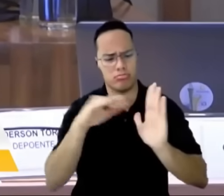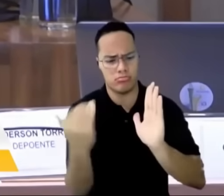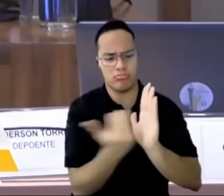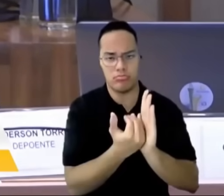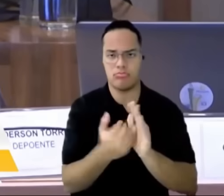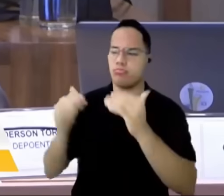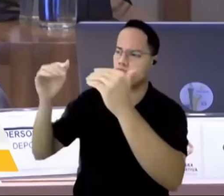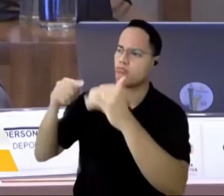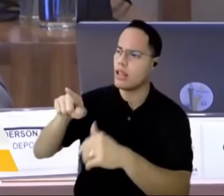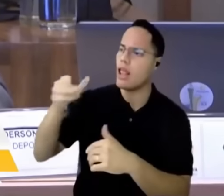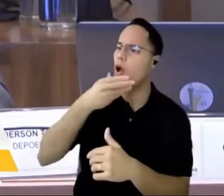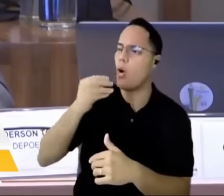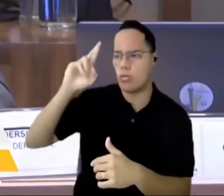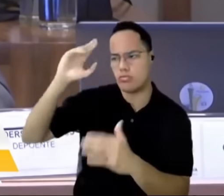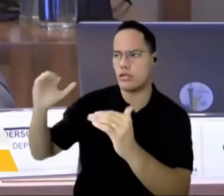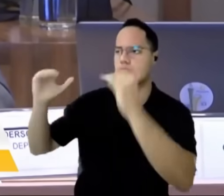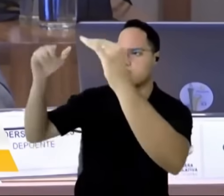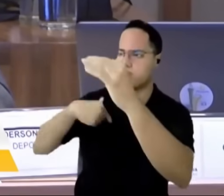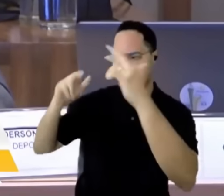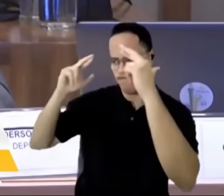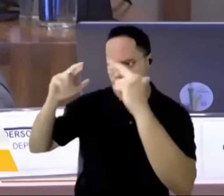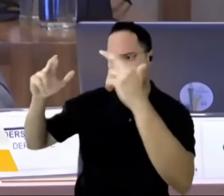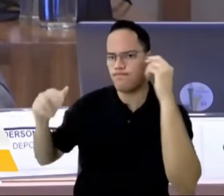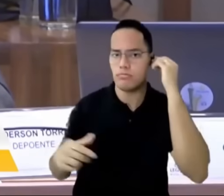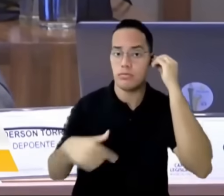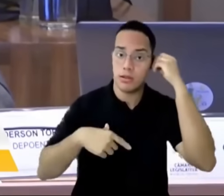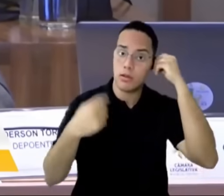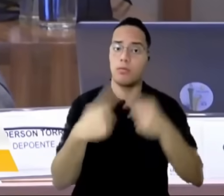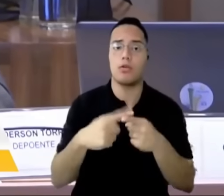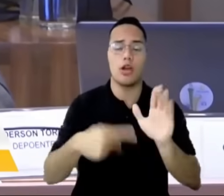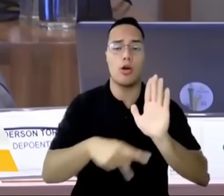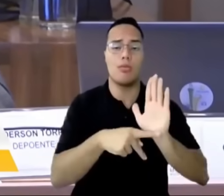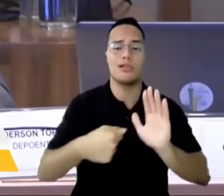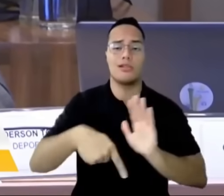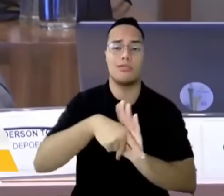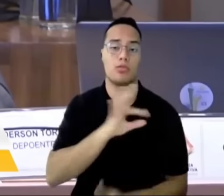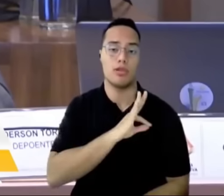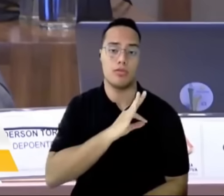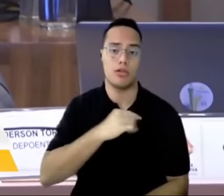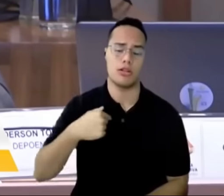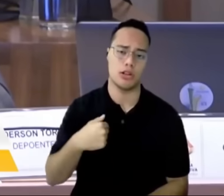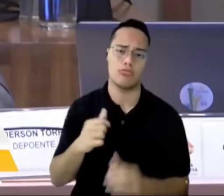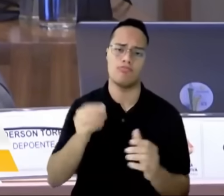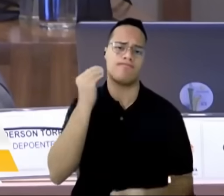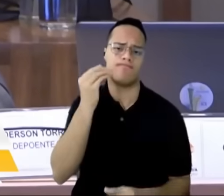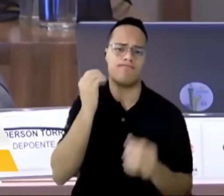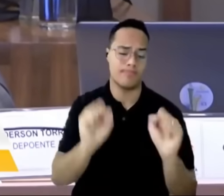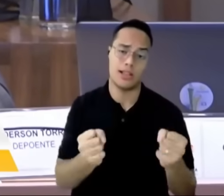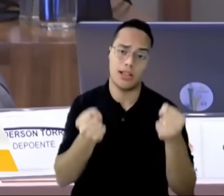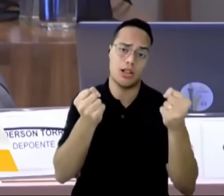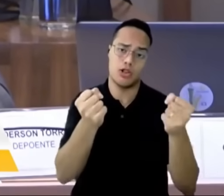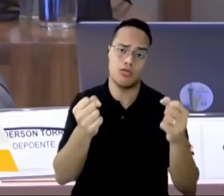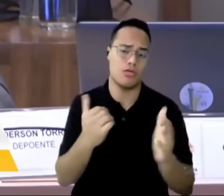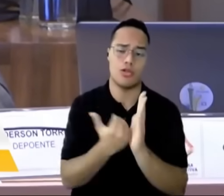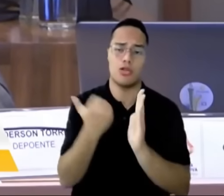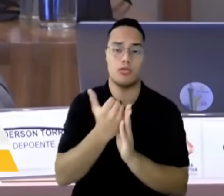está completamente comprometido com essa informação encontrada no celular da